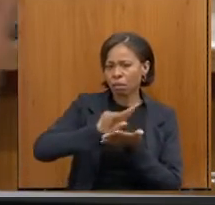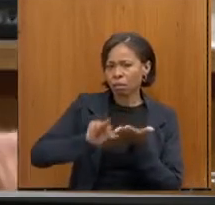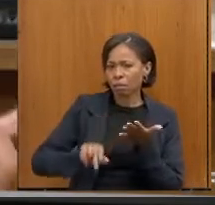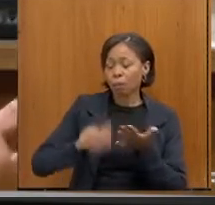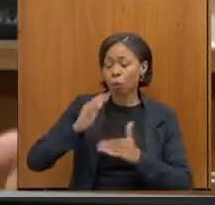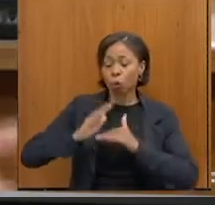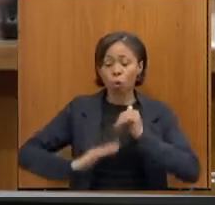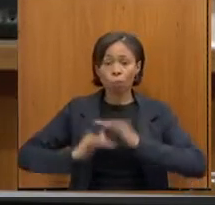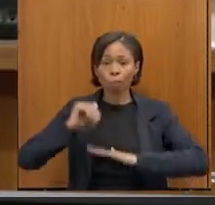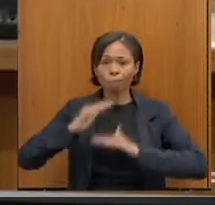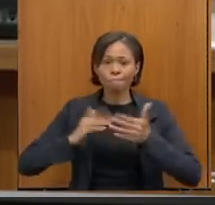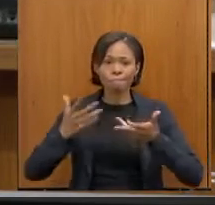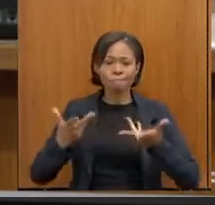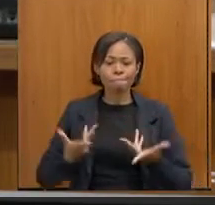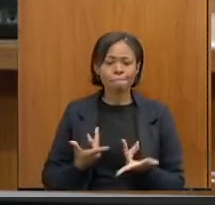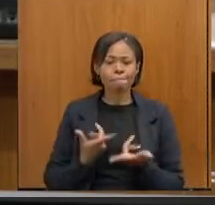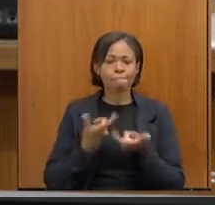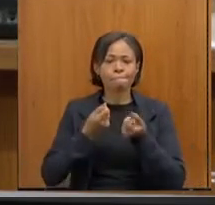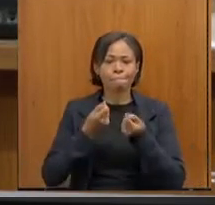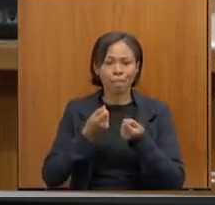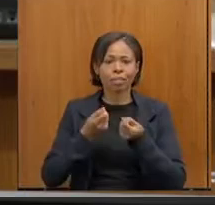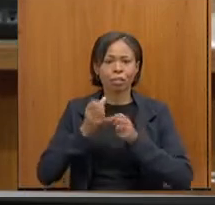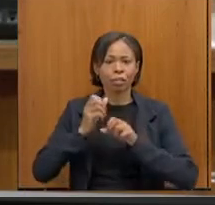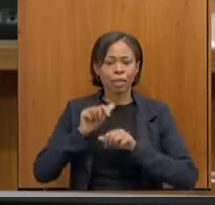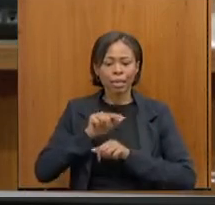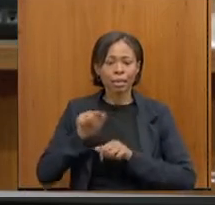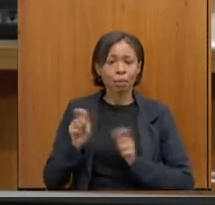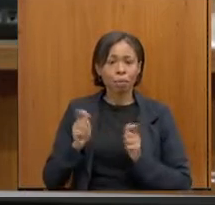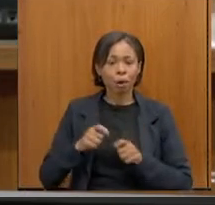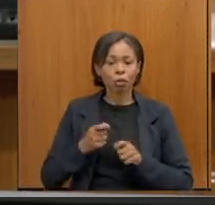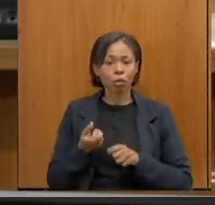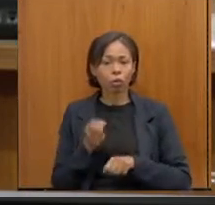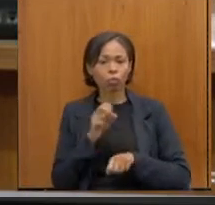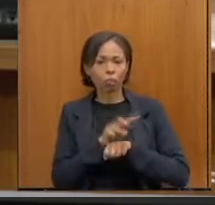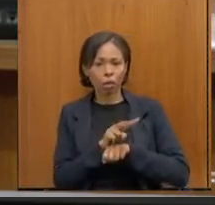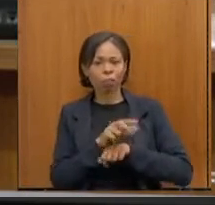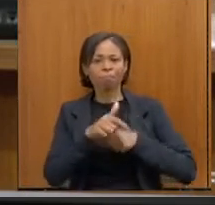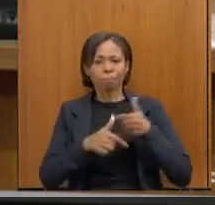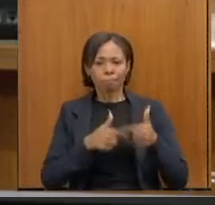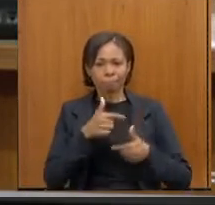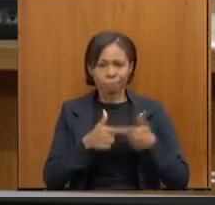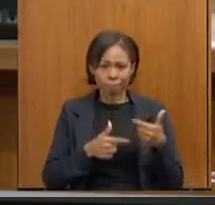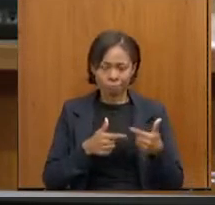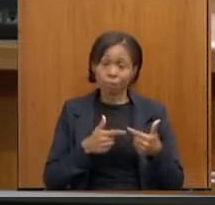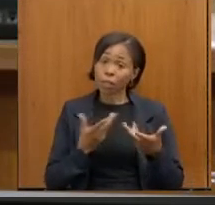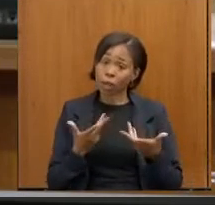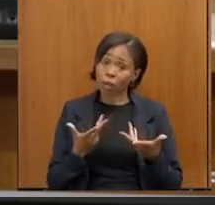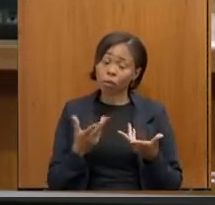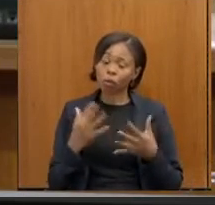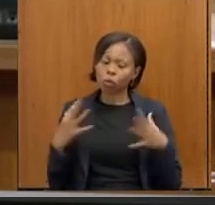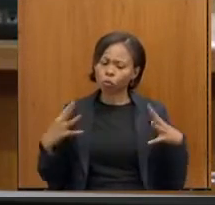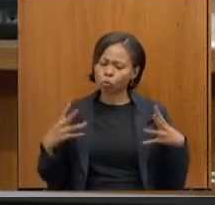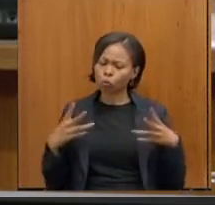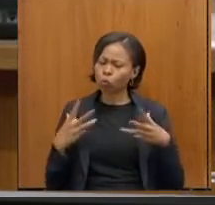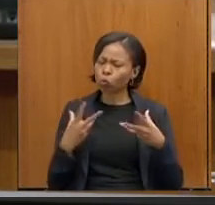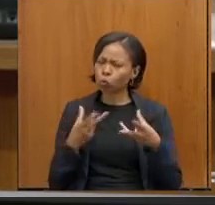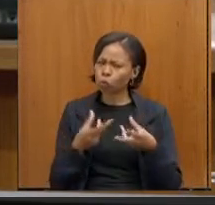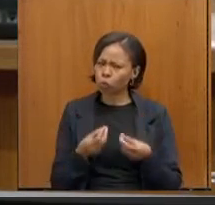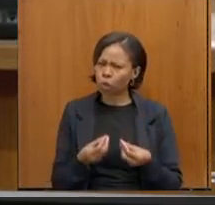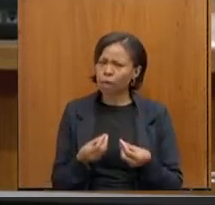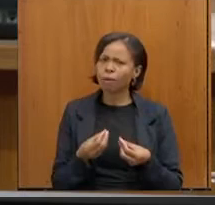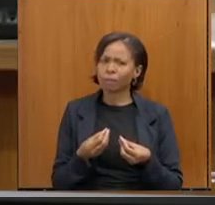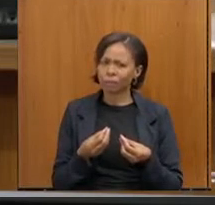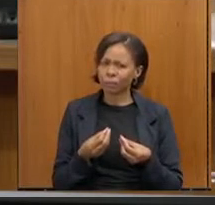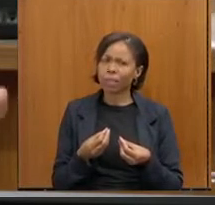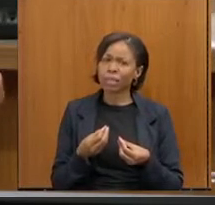ainda mais completa e prepará-los para o mercado todos esses eventos é envolvem toda